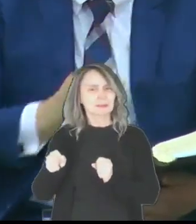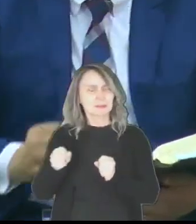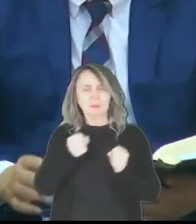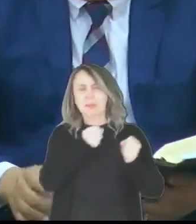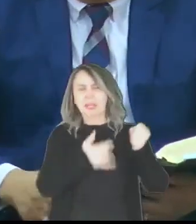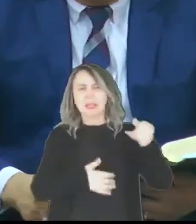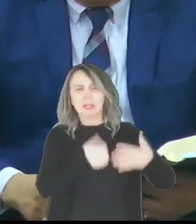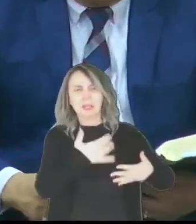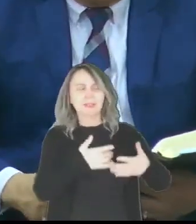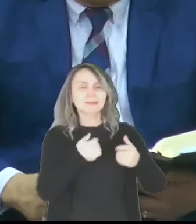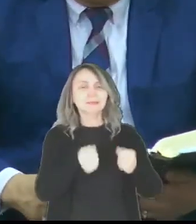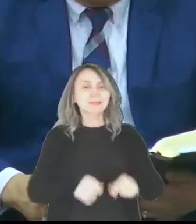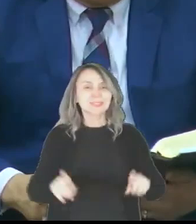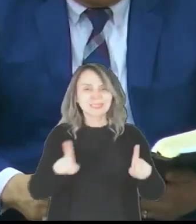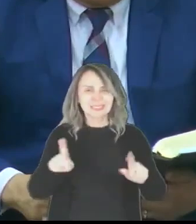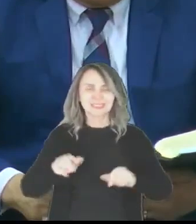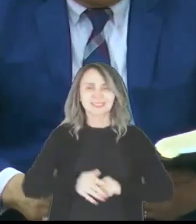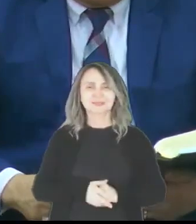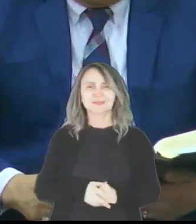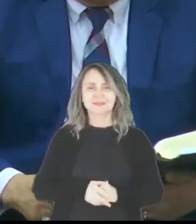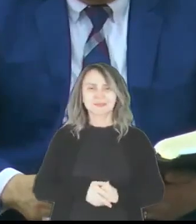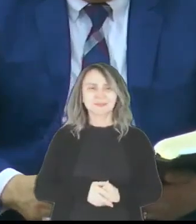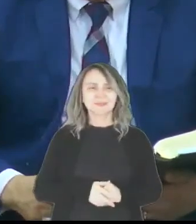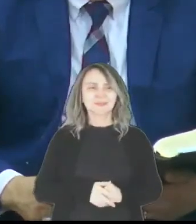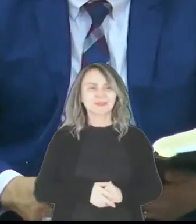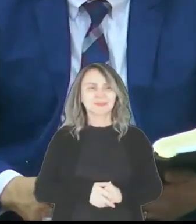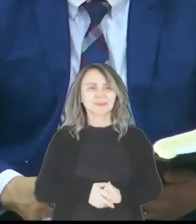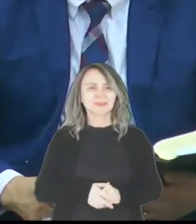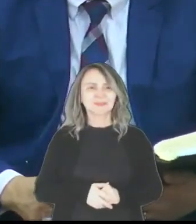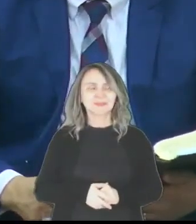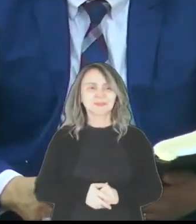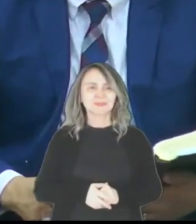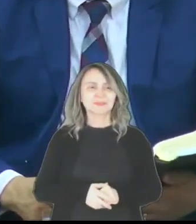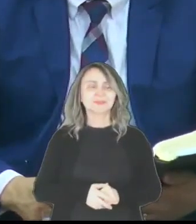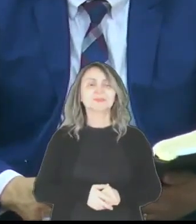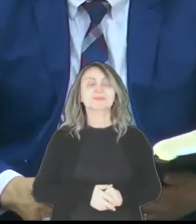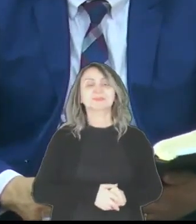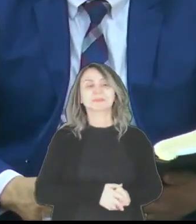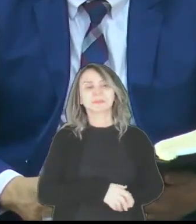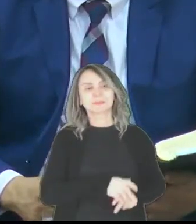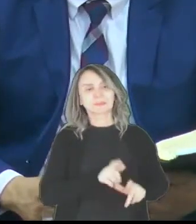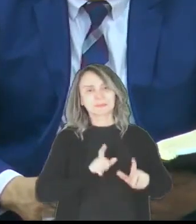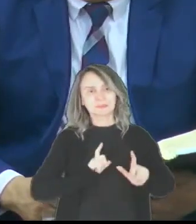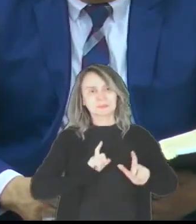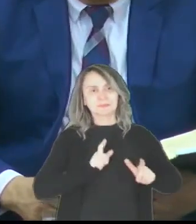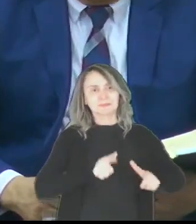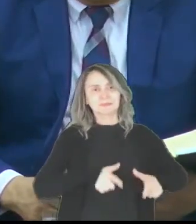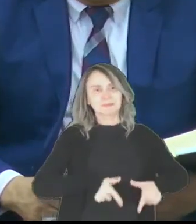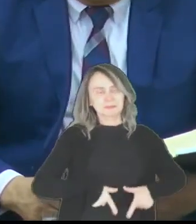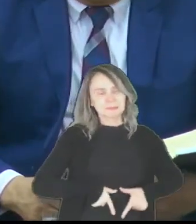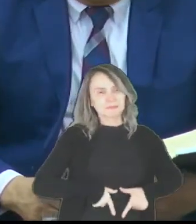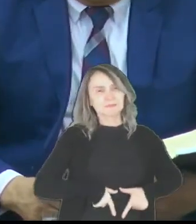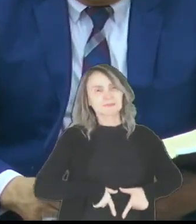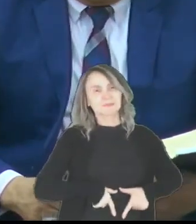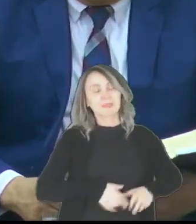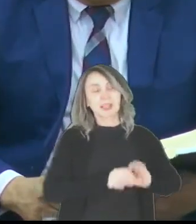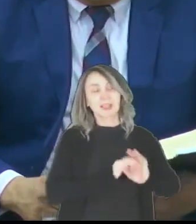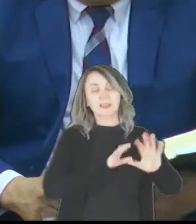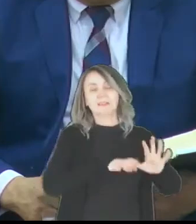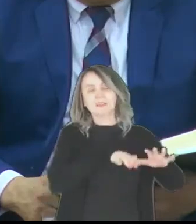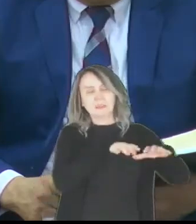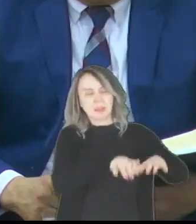explicação. E meus irmãos, quando eles saíram, chegaram no deserto, Deus